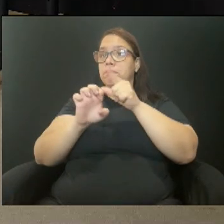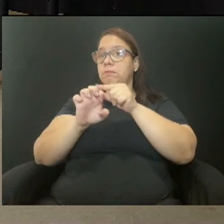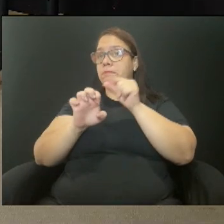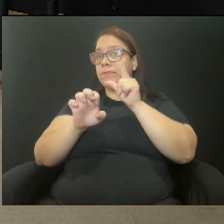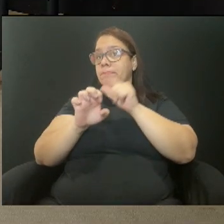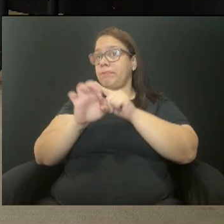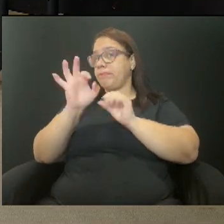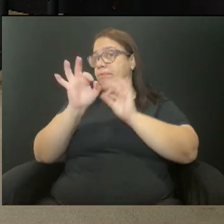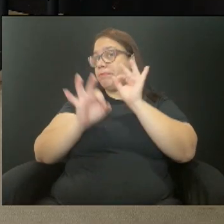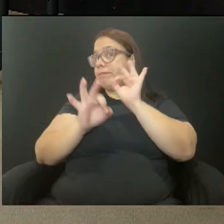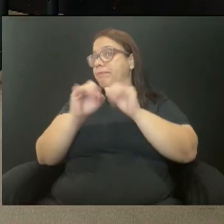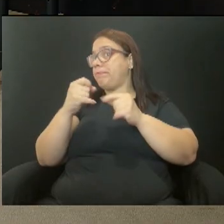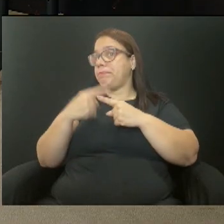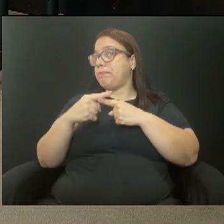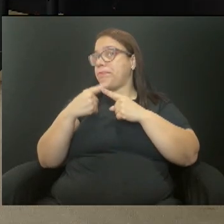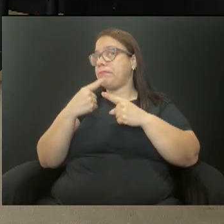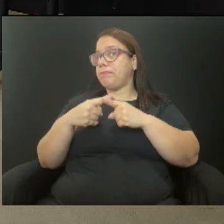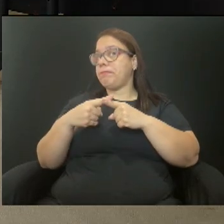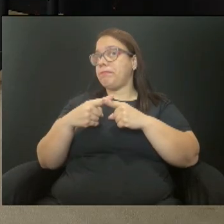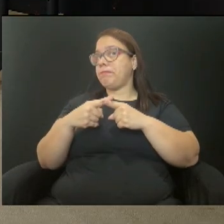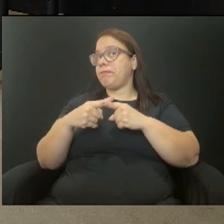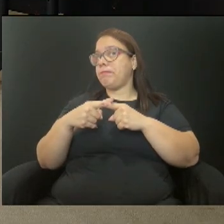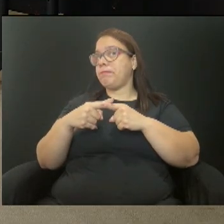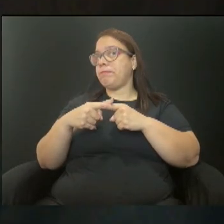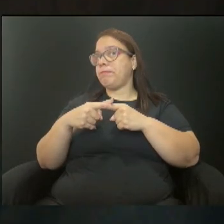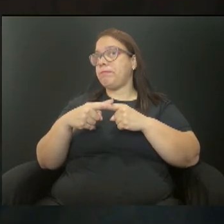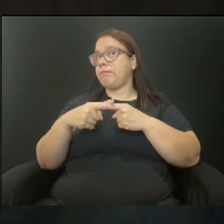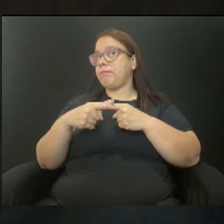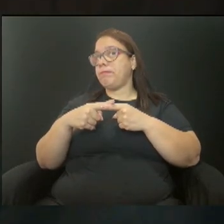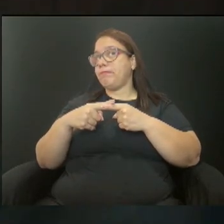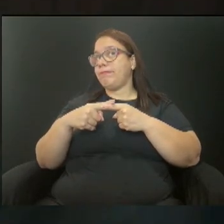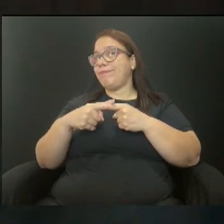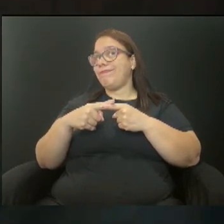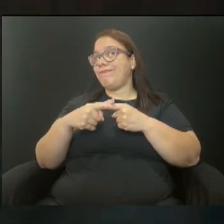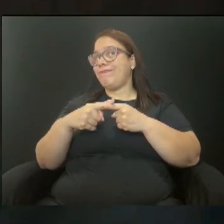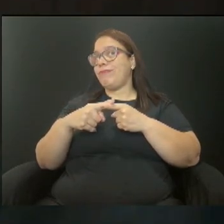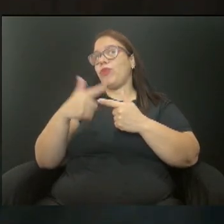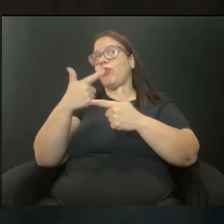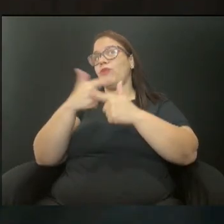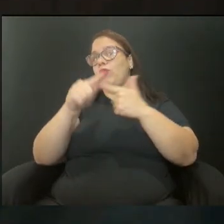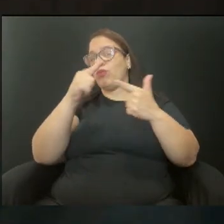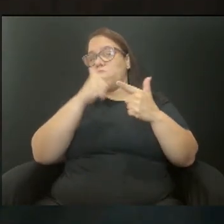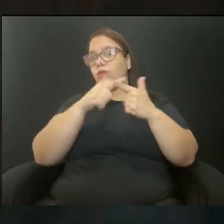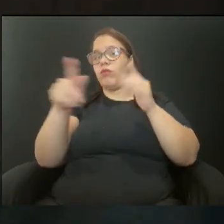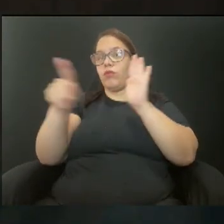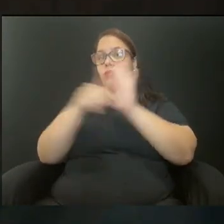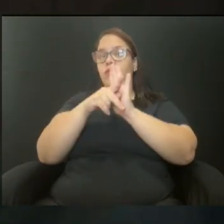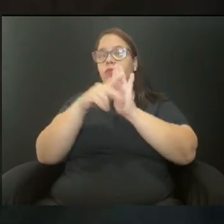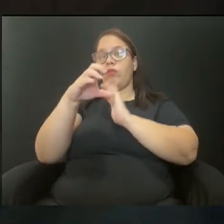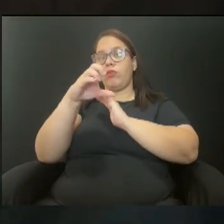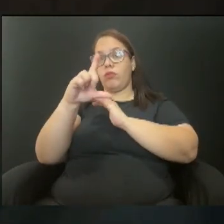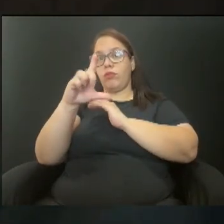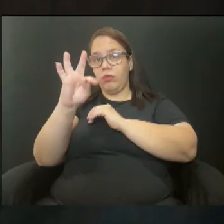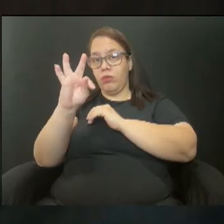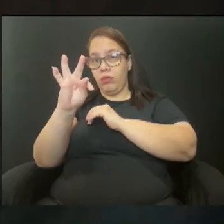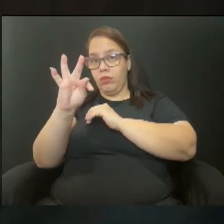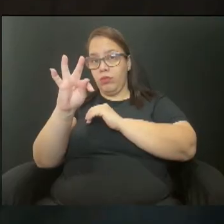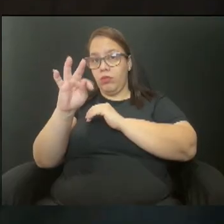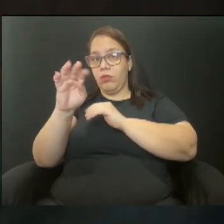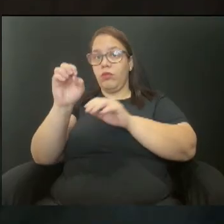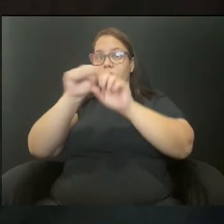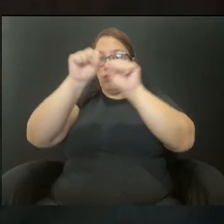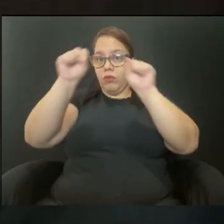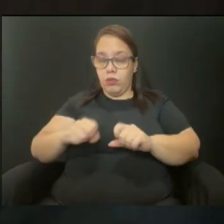por função das lacunas deixadas pela própria CLT, pelo sistema previdenciário,